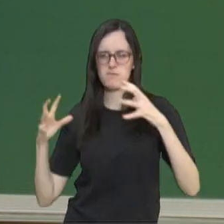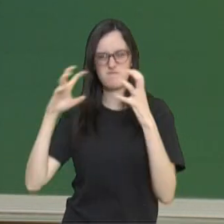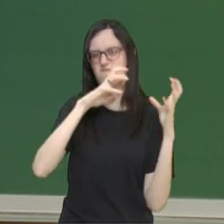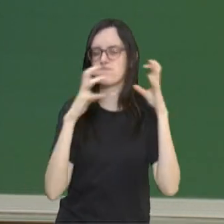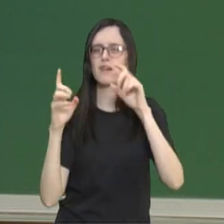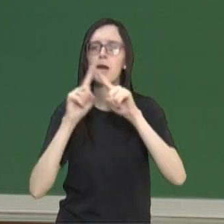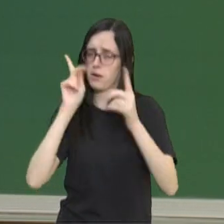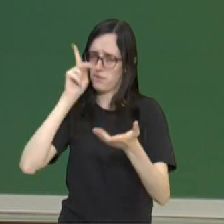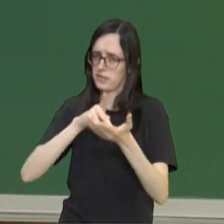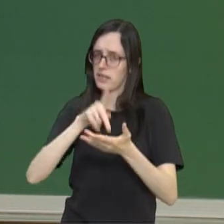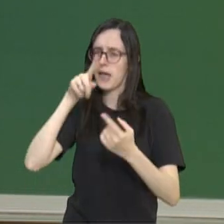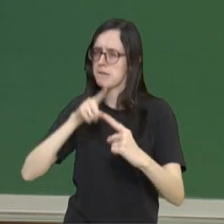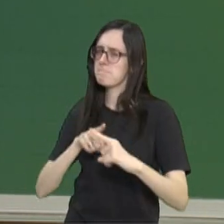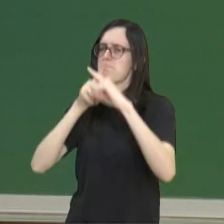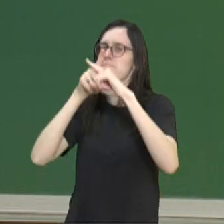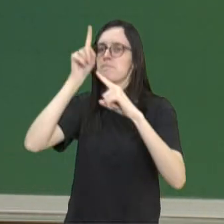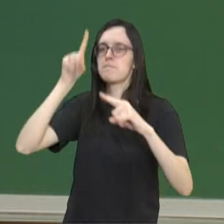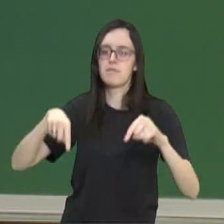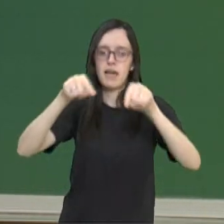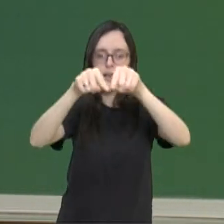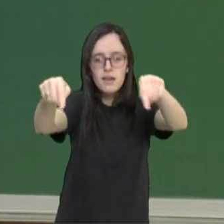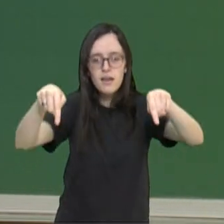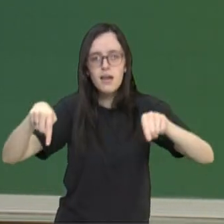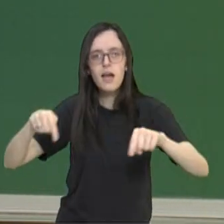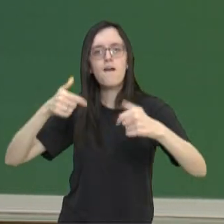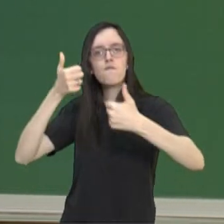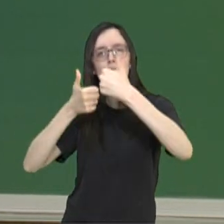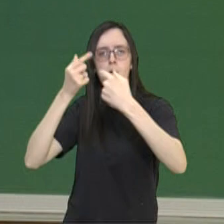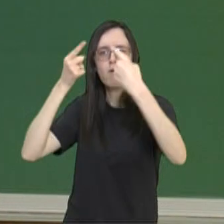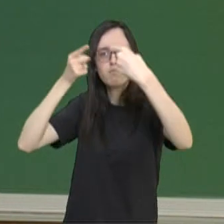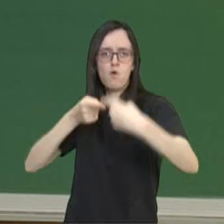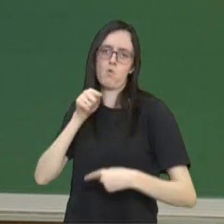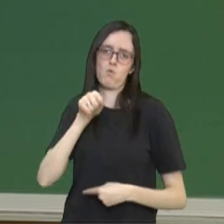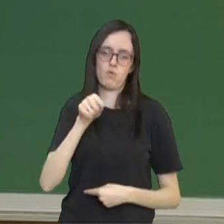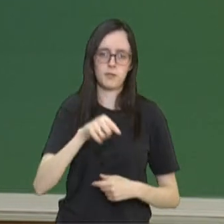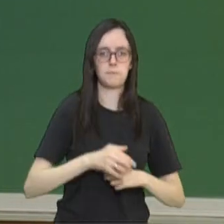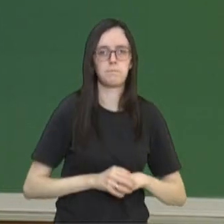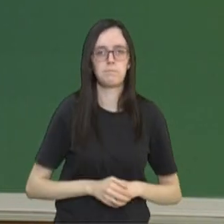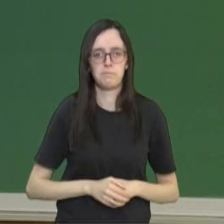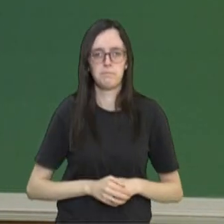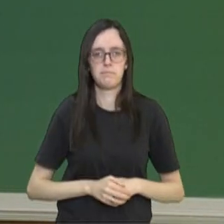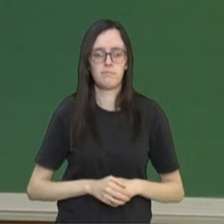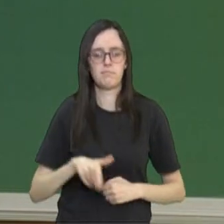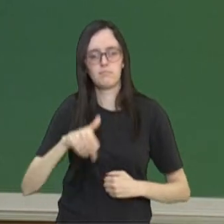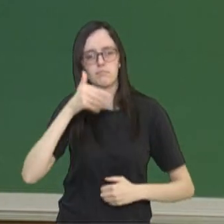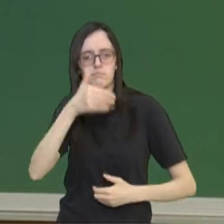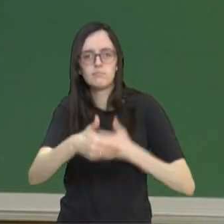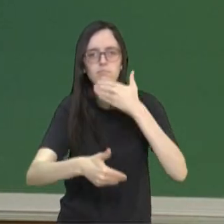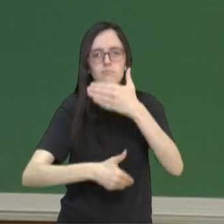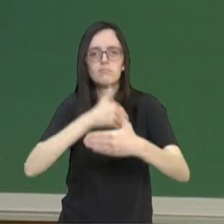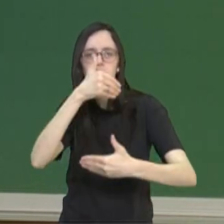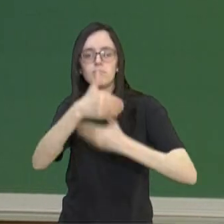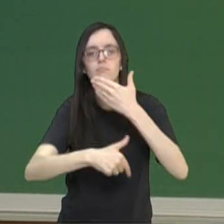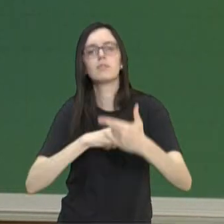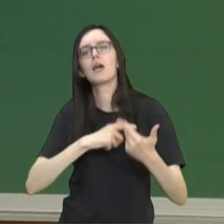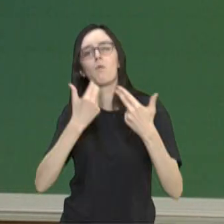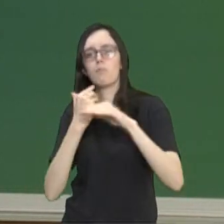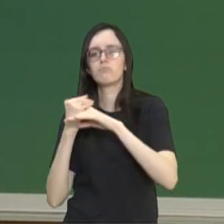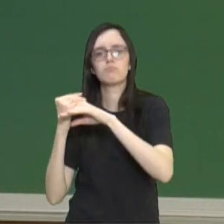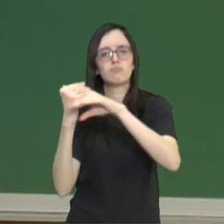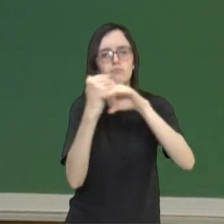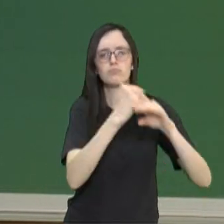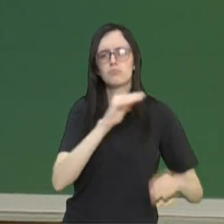que alguns casos ainda acontecem, né, de violência, torcidas organizadas que enfrentam as outras, né? Mas em